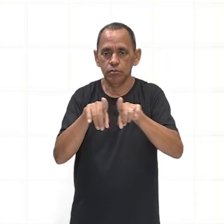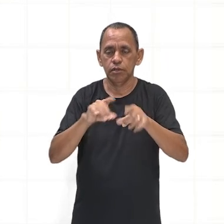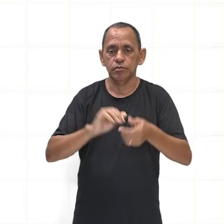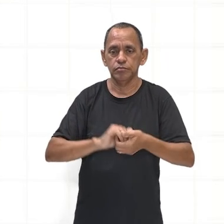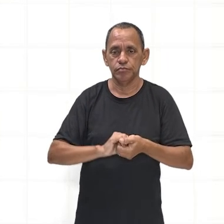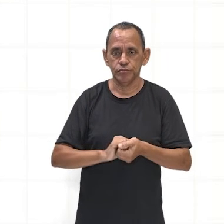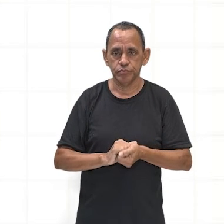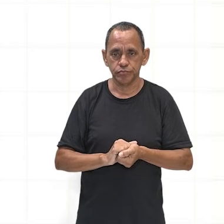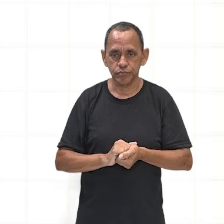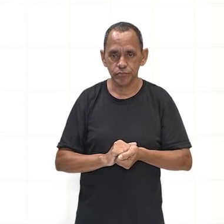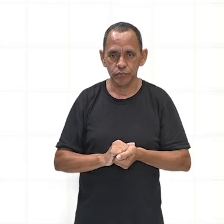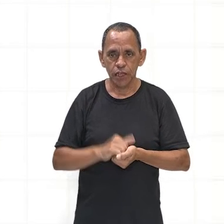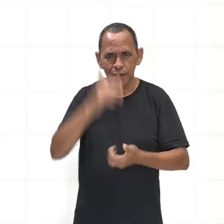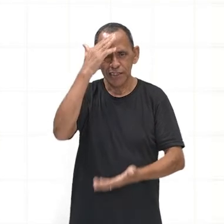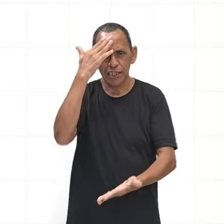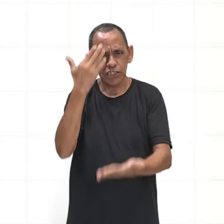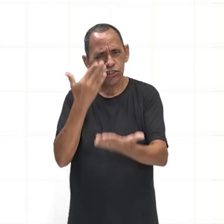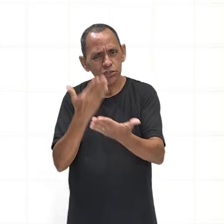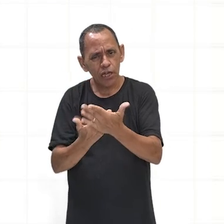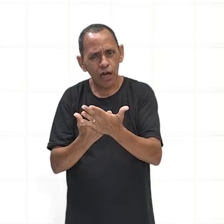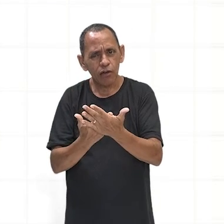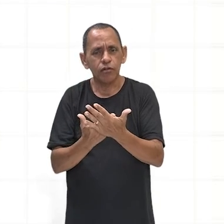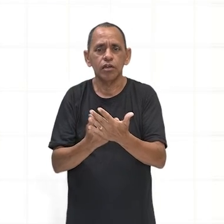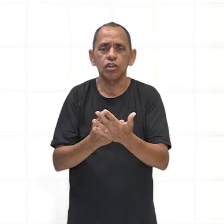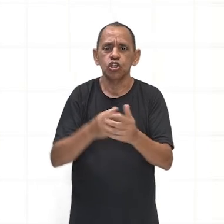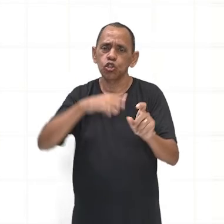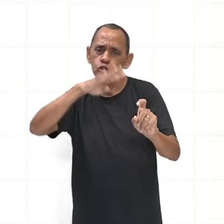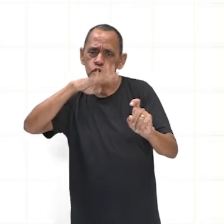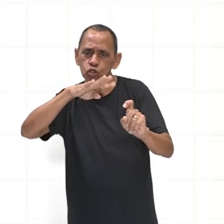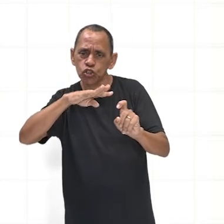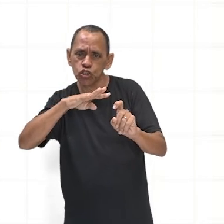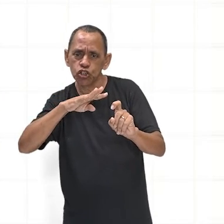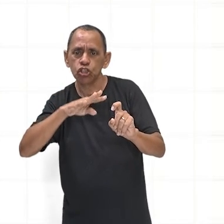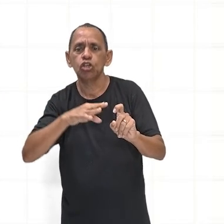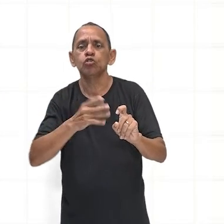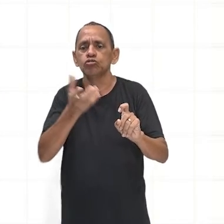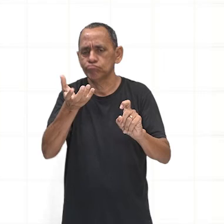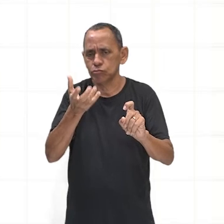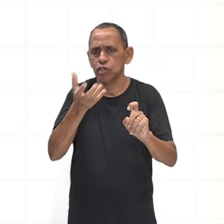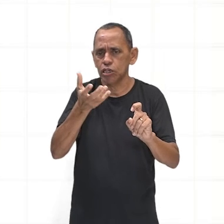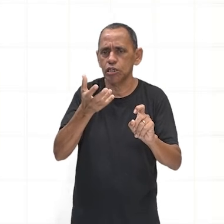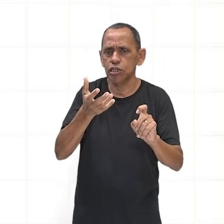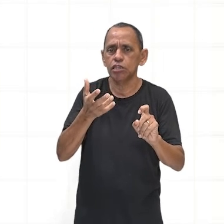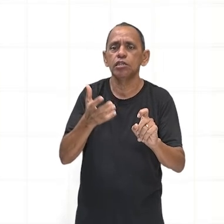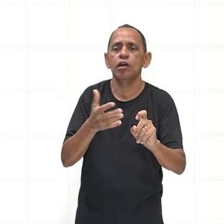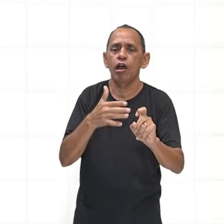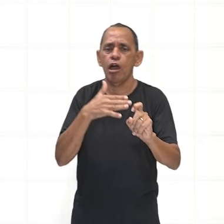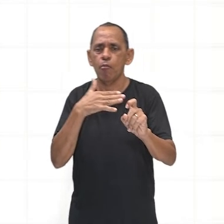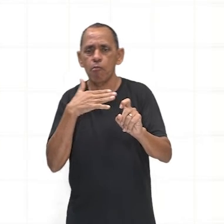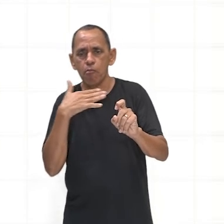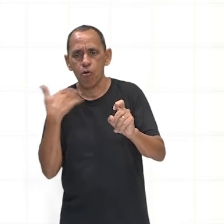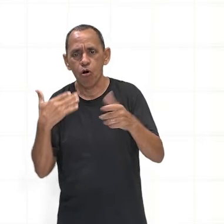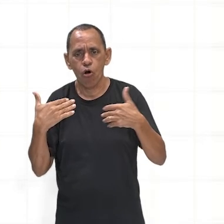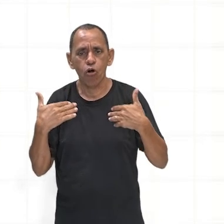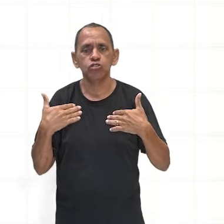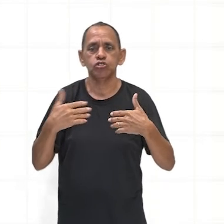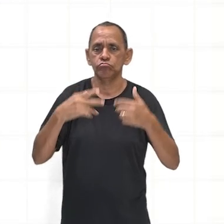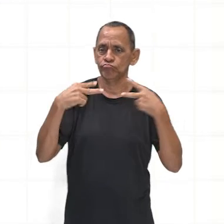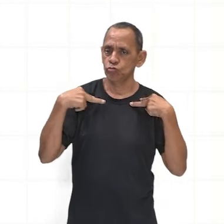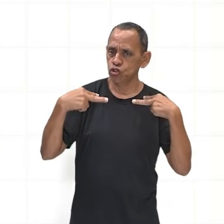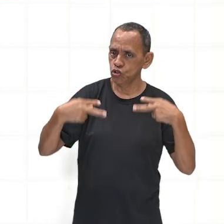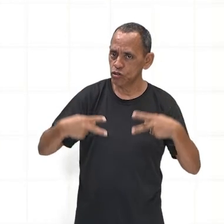o sol brilhando. Então, dentro da religião asteca, sacrifício humano, a prática do sacrifício humano